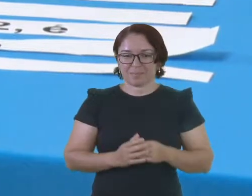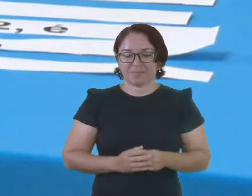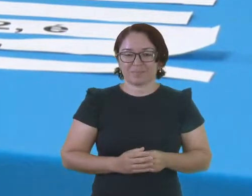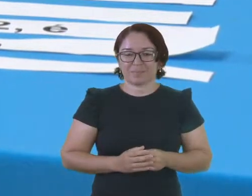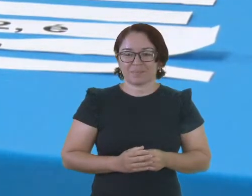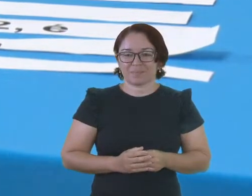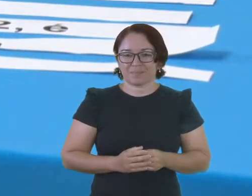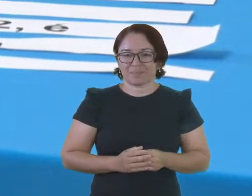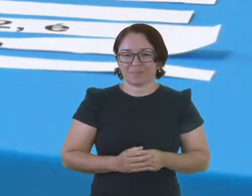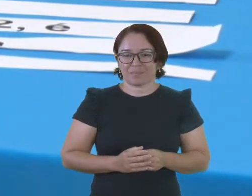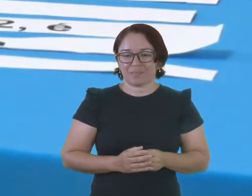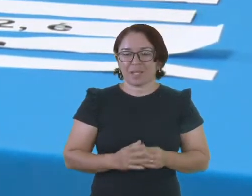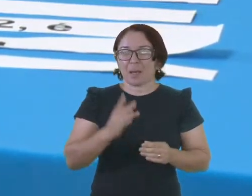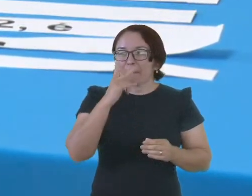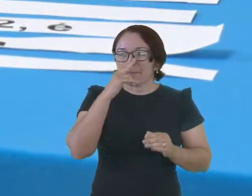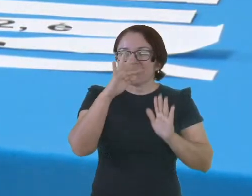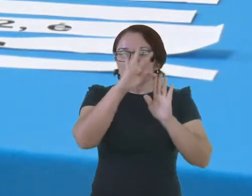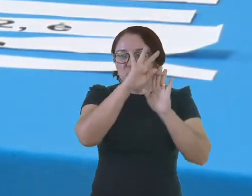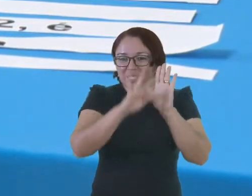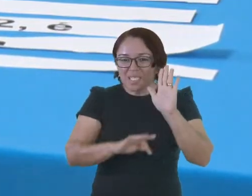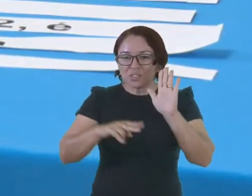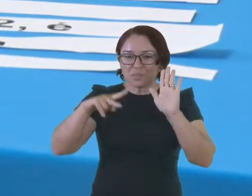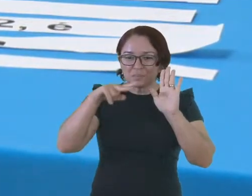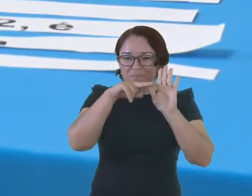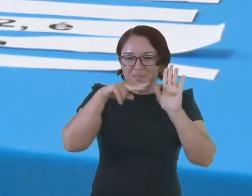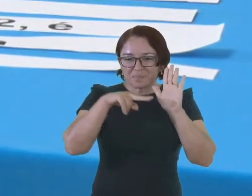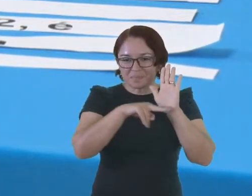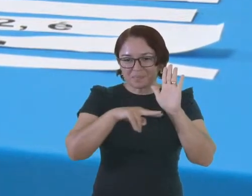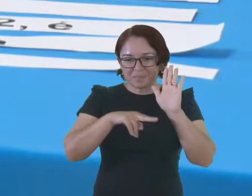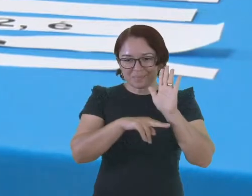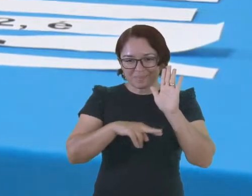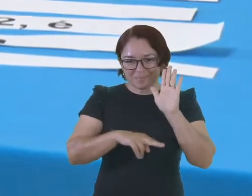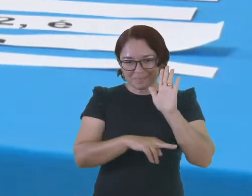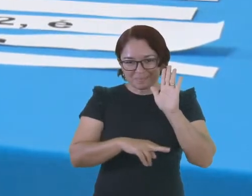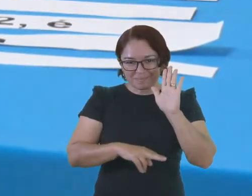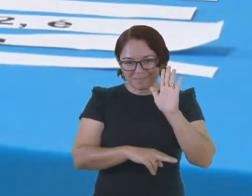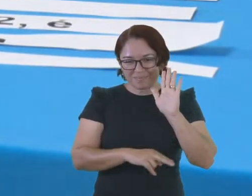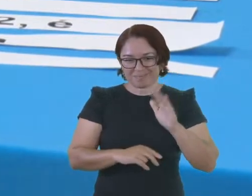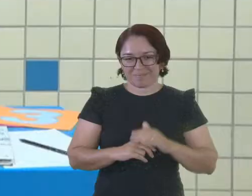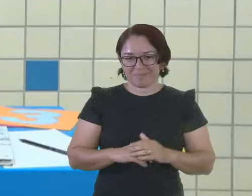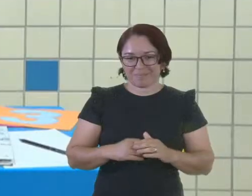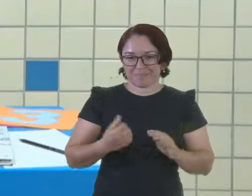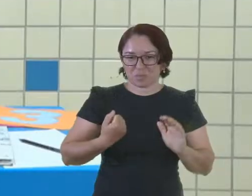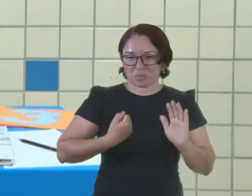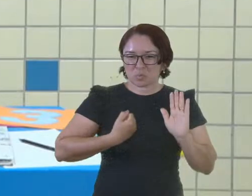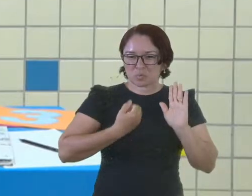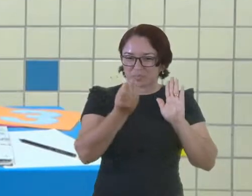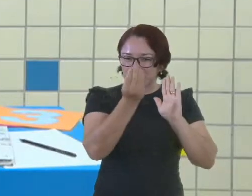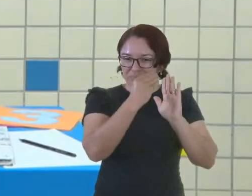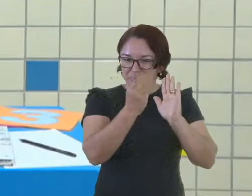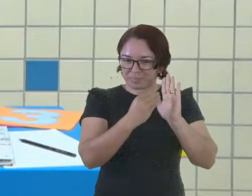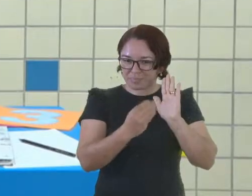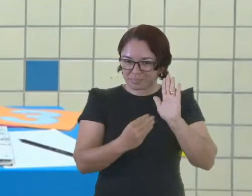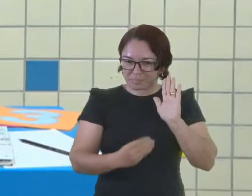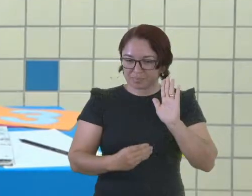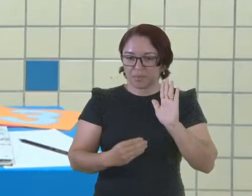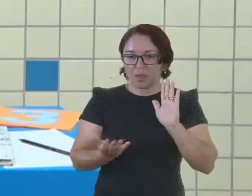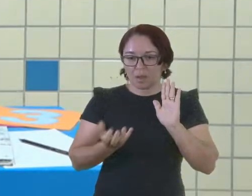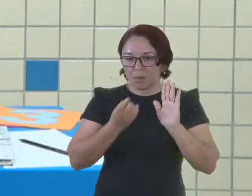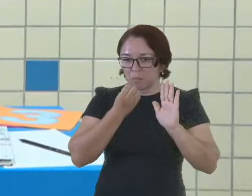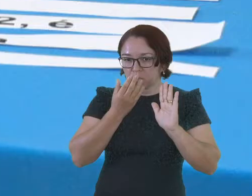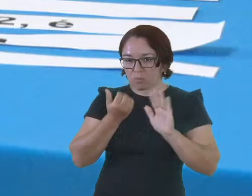texto fatiado. Vocês podem trabalhar as quantidades com esse texto e também